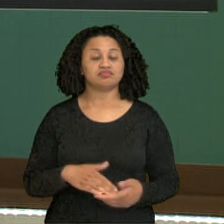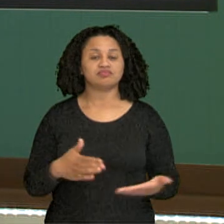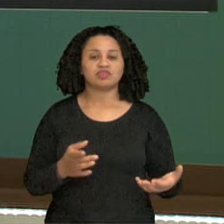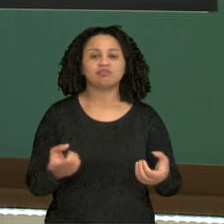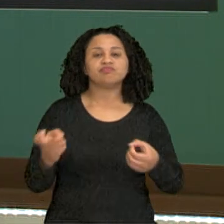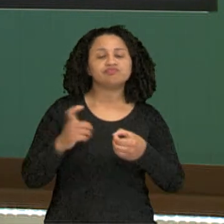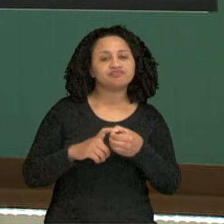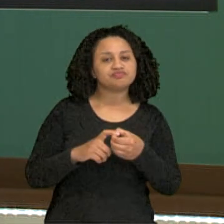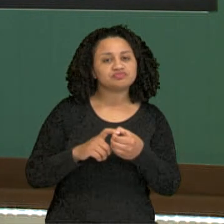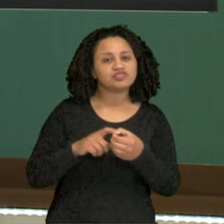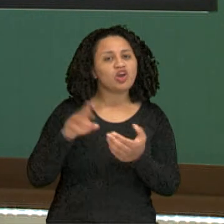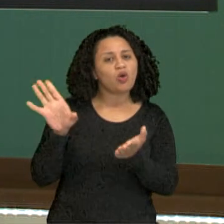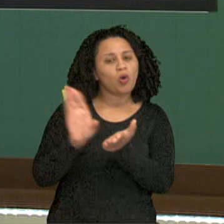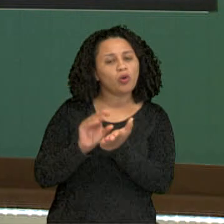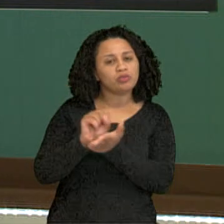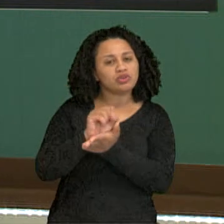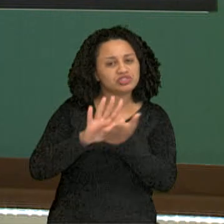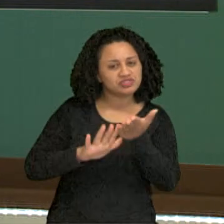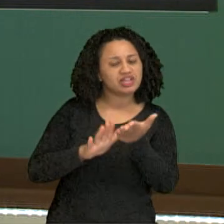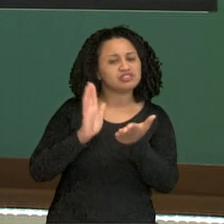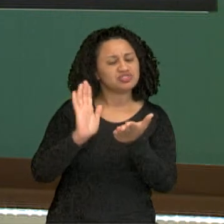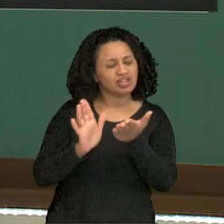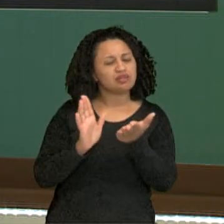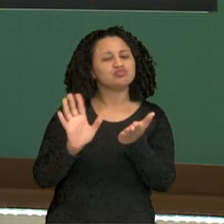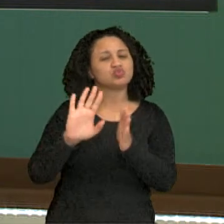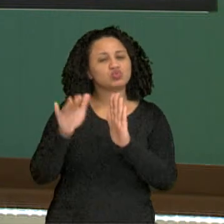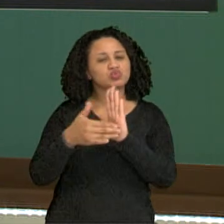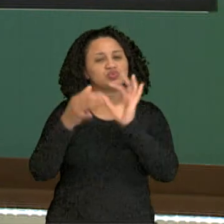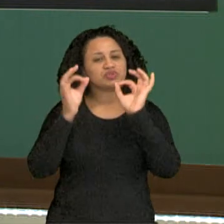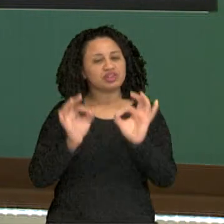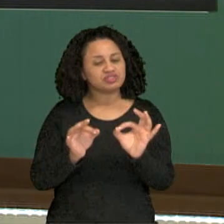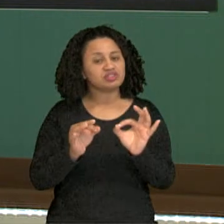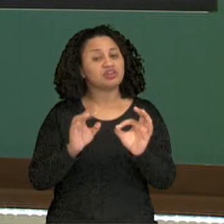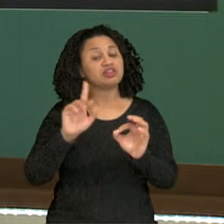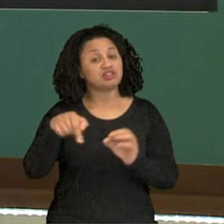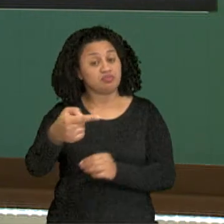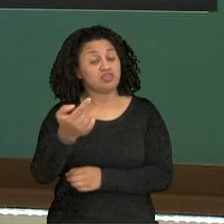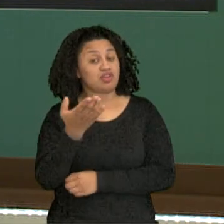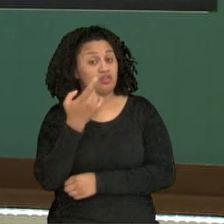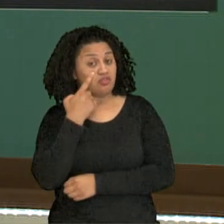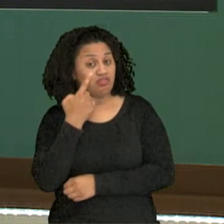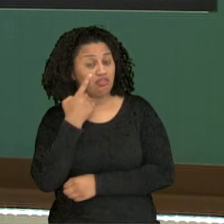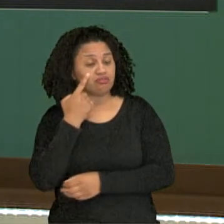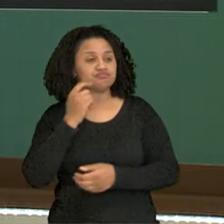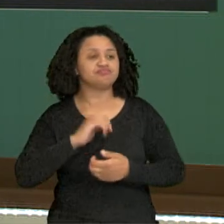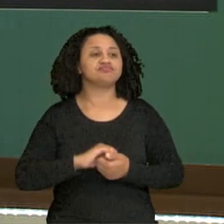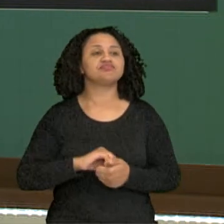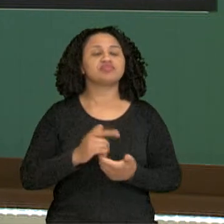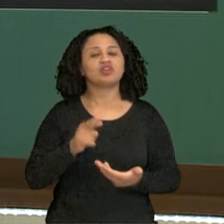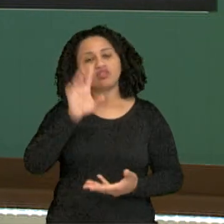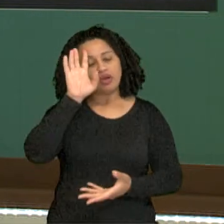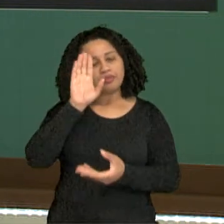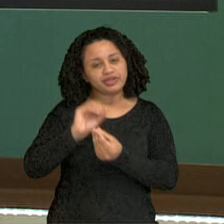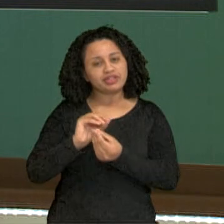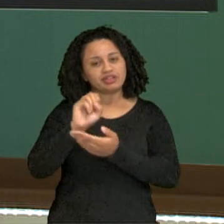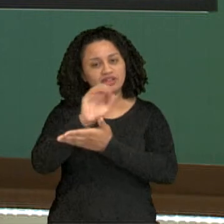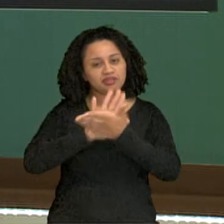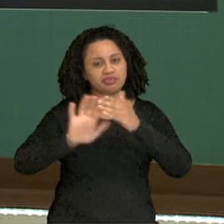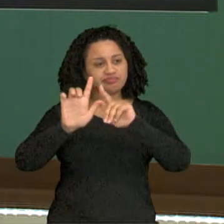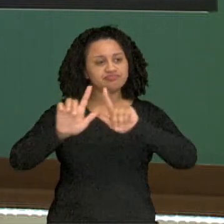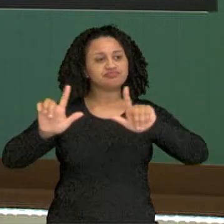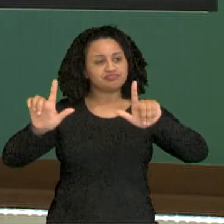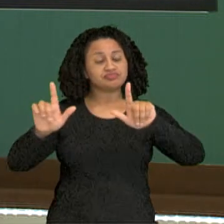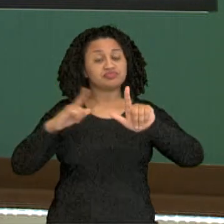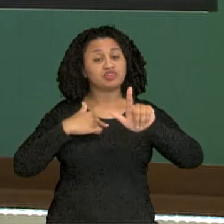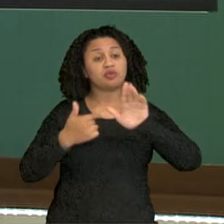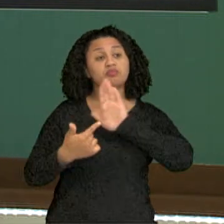Retornamos. Copiou a sua atividade no caderno? Bem caprichado? Quero ver depois esse caderno. Então vamos entender essa imagem? Aqui nós temos